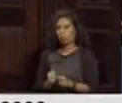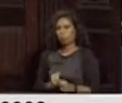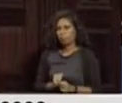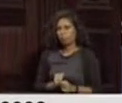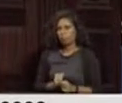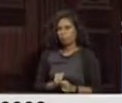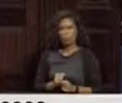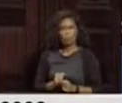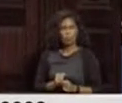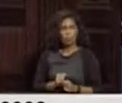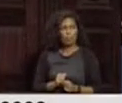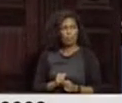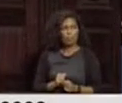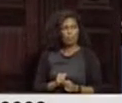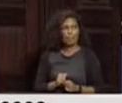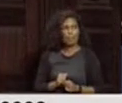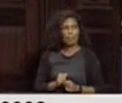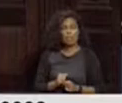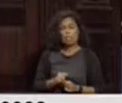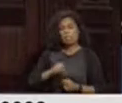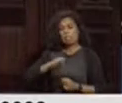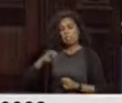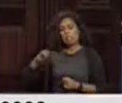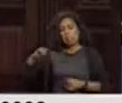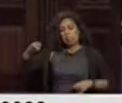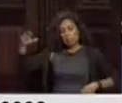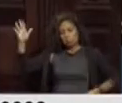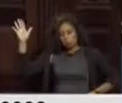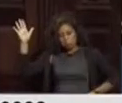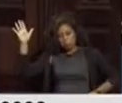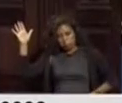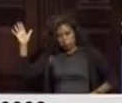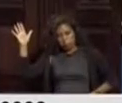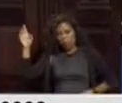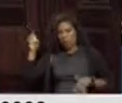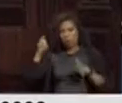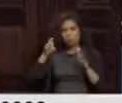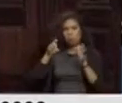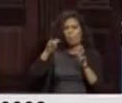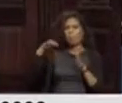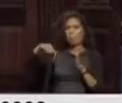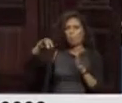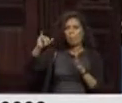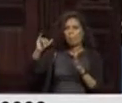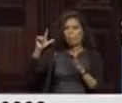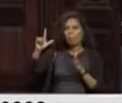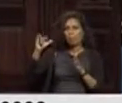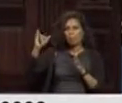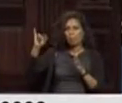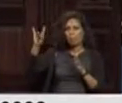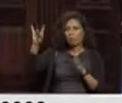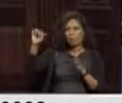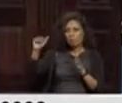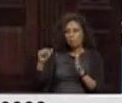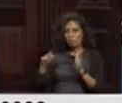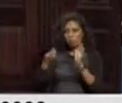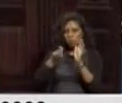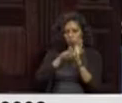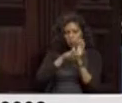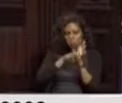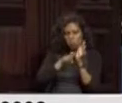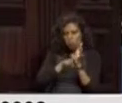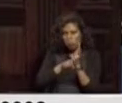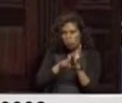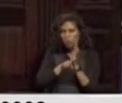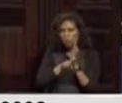a bandidagem, isto é, o narcotráfico e as milícias, verificam que os